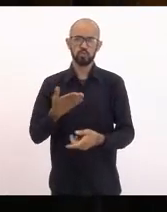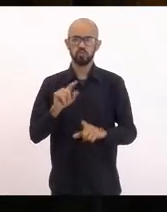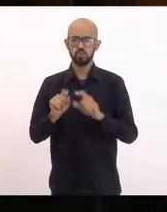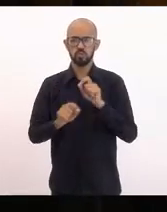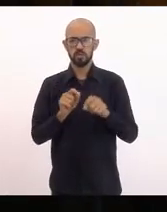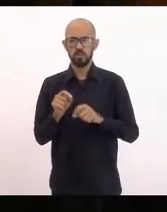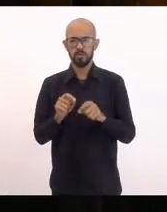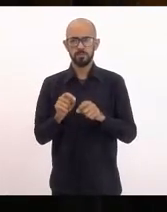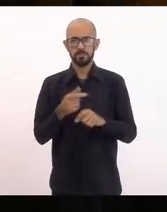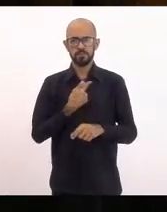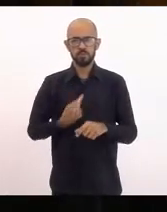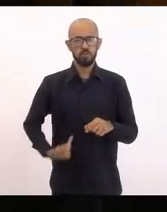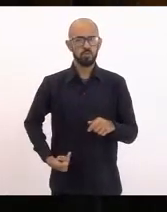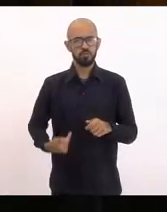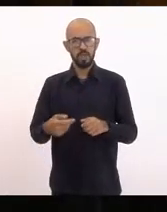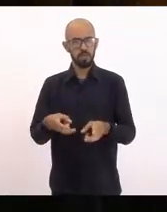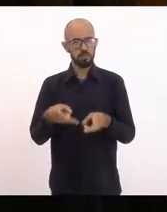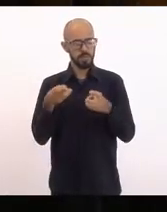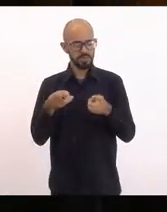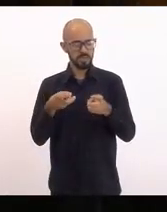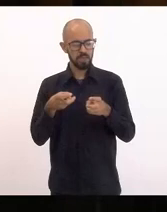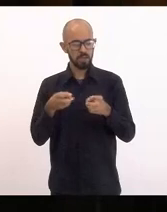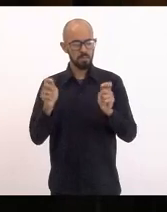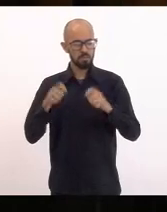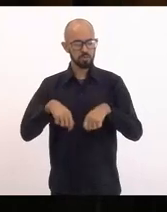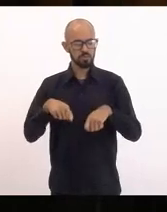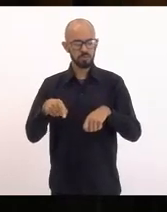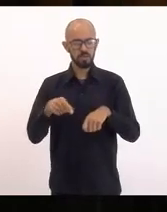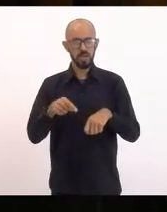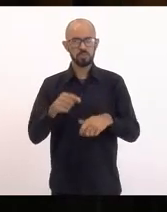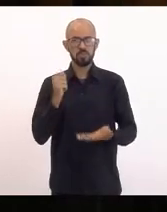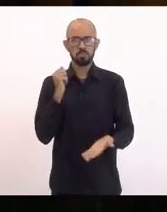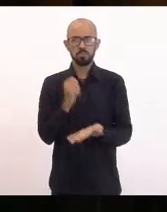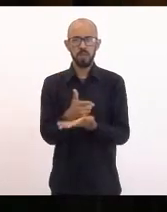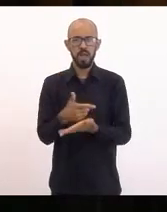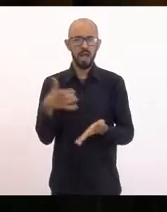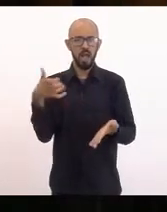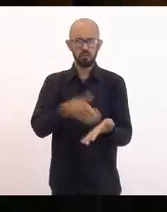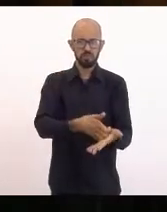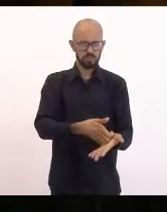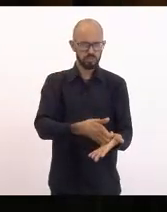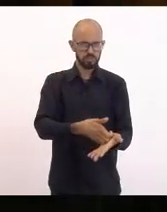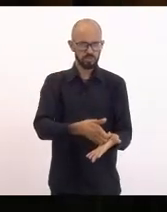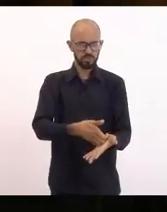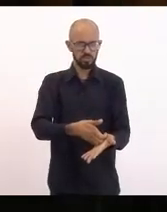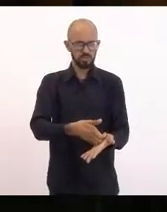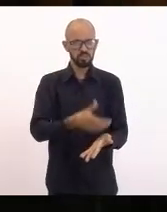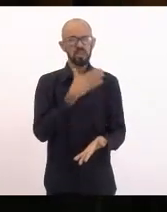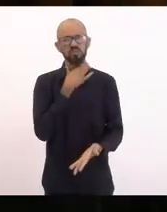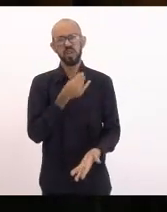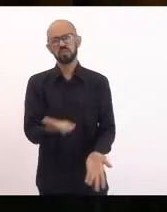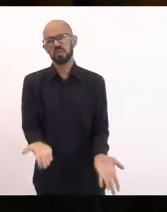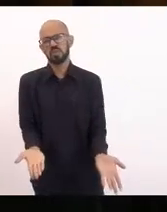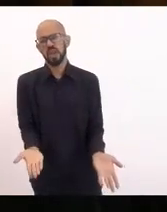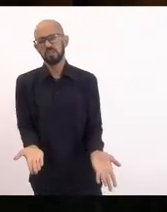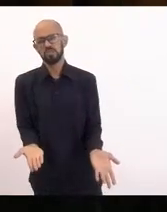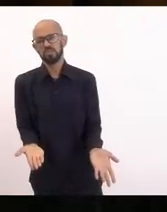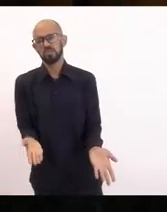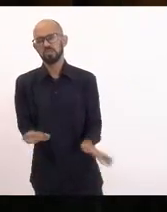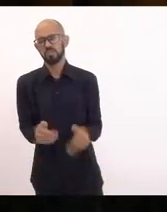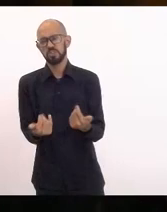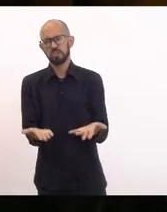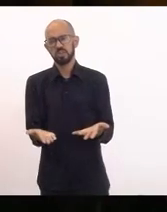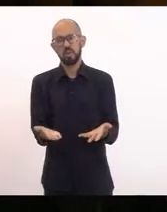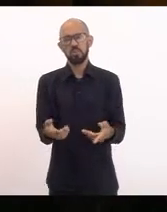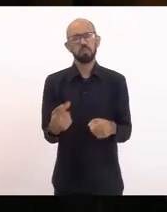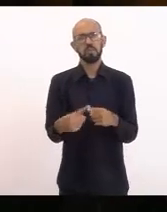governo agora considera a possibilidade de pagar em uma vez. Mas que hipocrisia! Mas que demagogia! Por que não mandou para